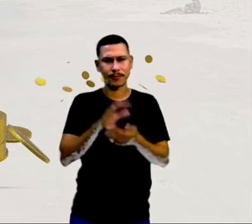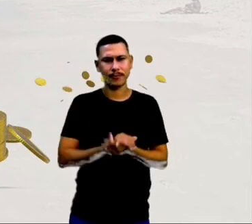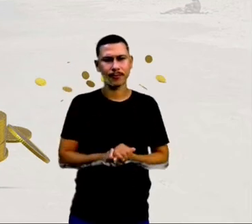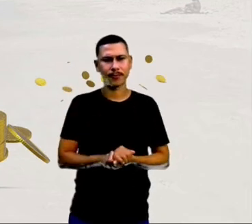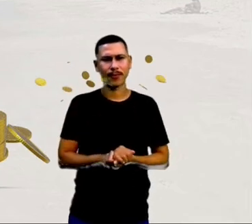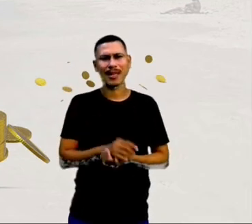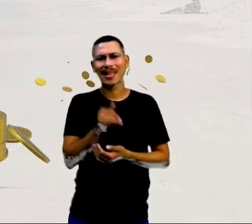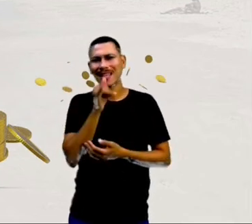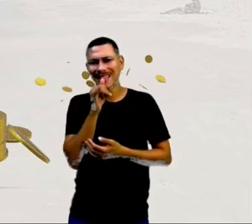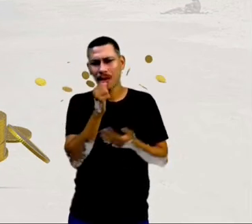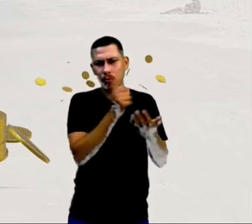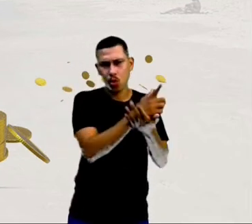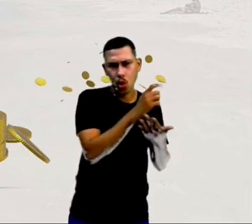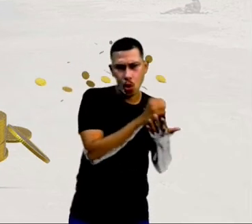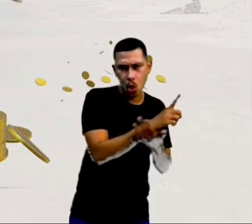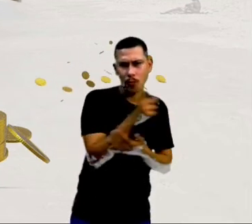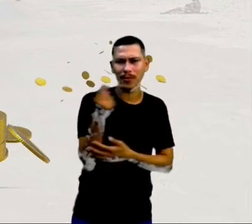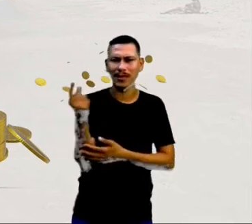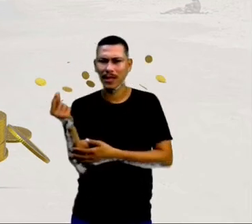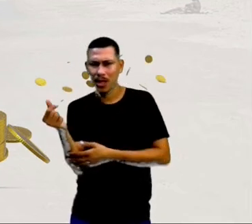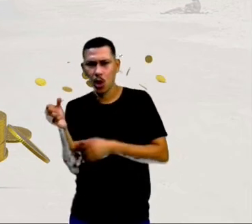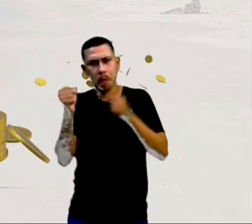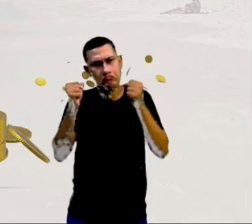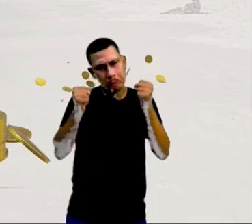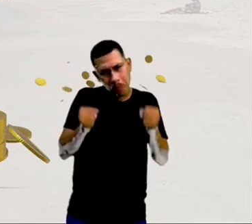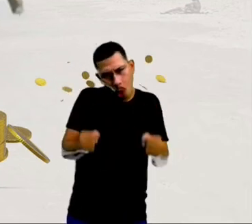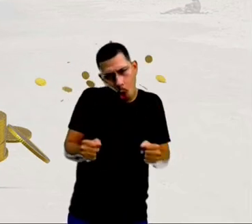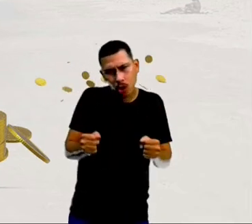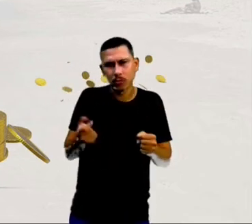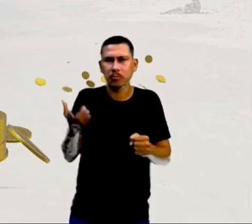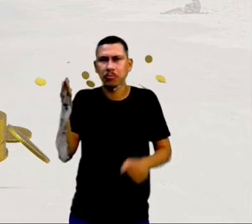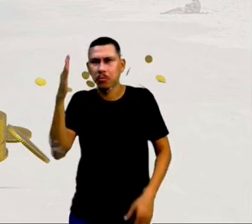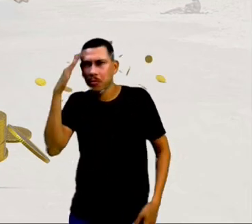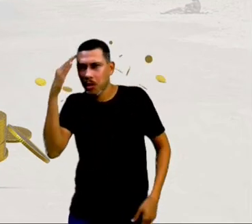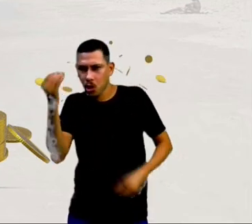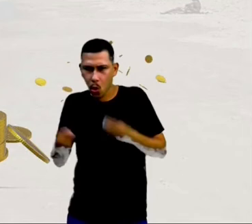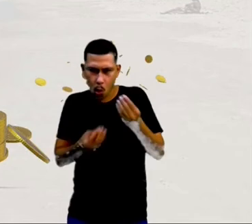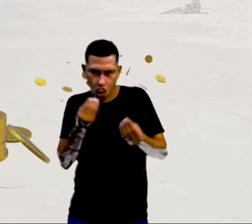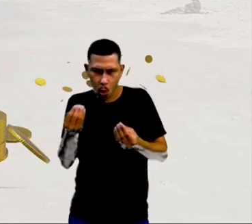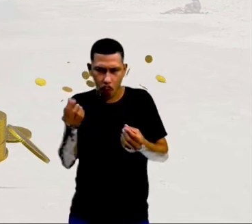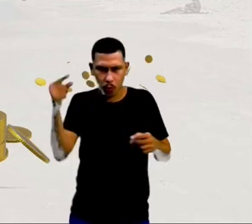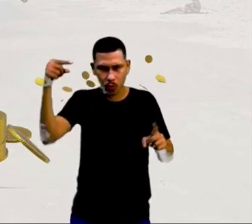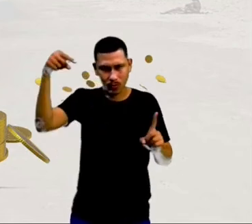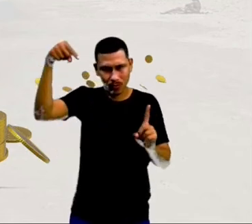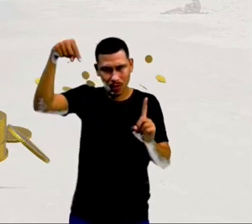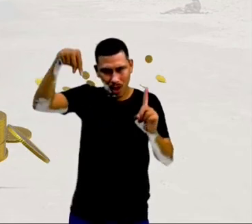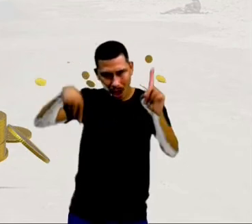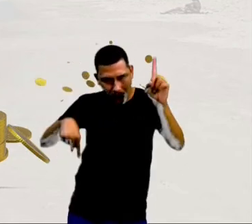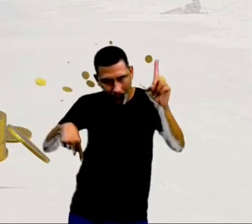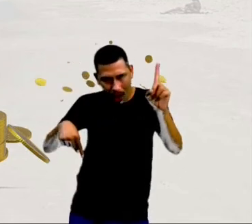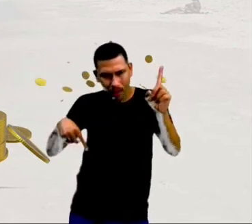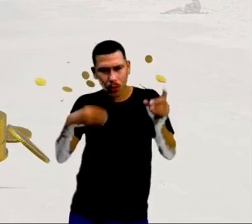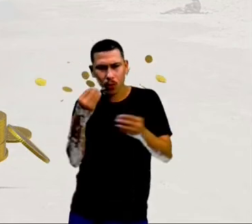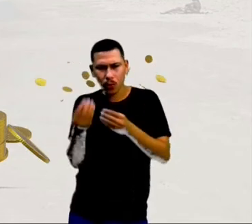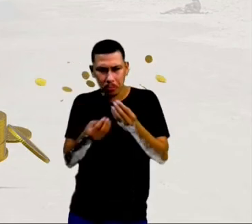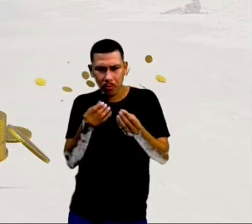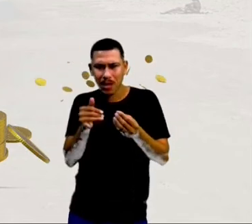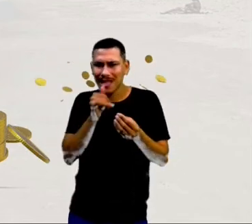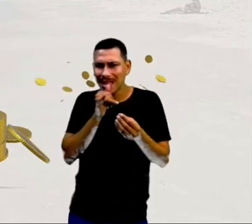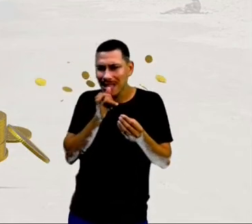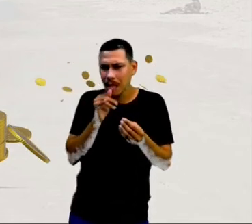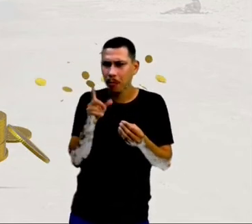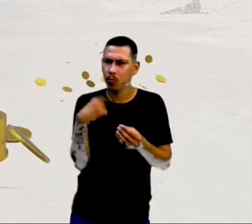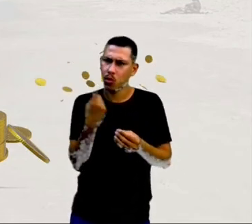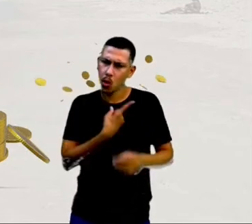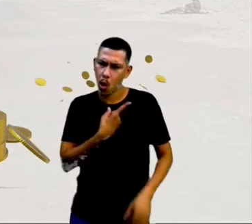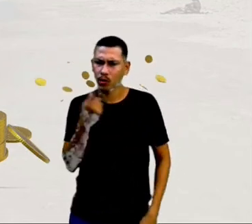grandezas compras e dinheiro, elas podem ser interpretadas como inversamente proporcionais se estivermos